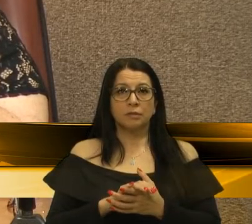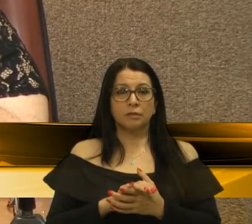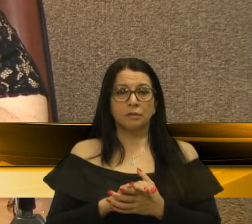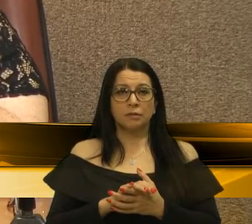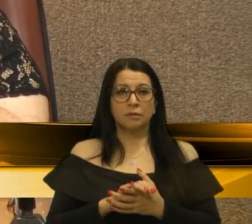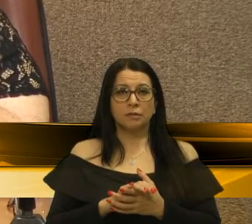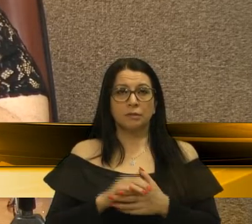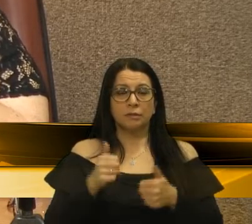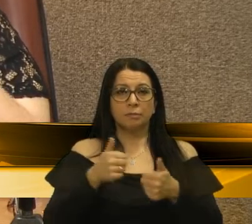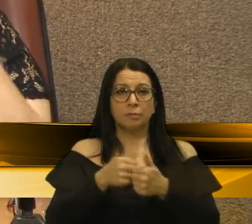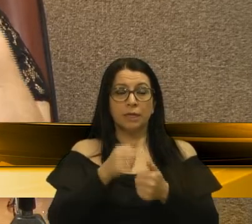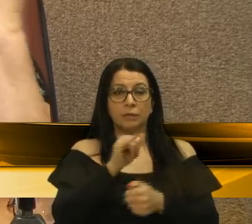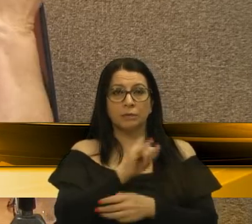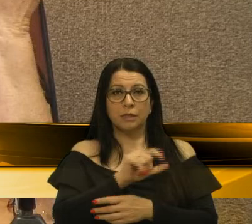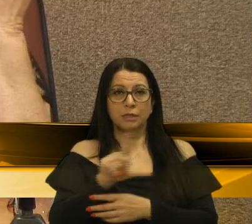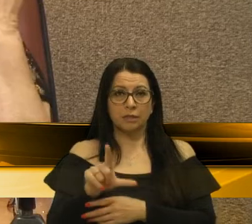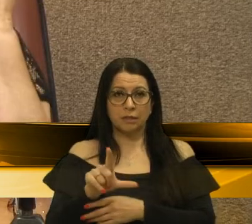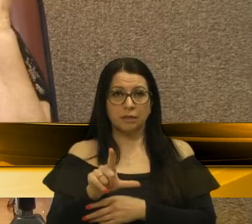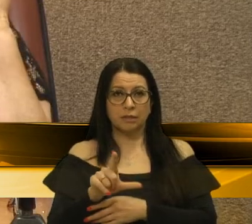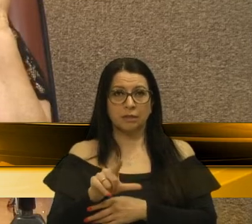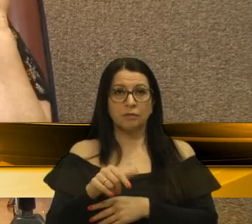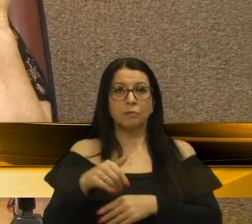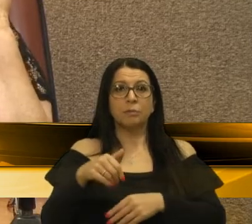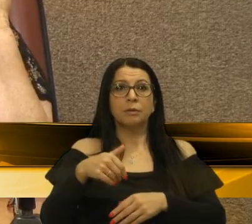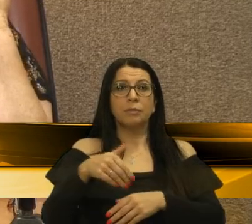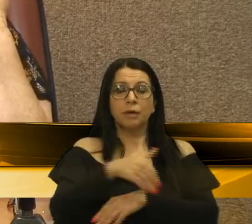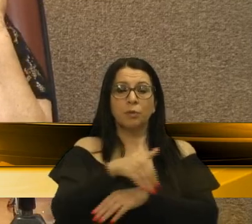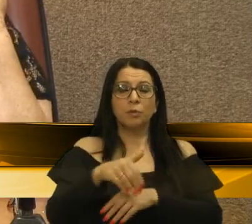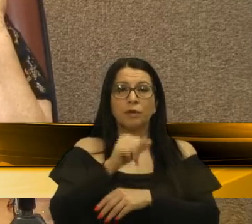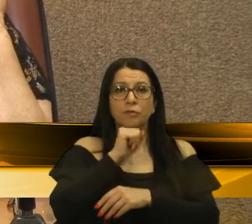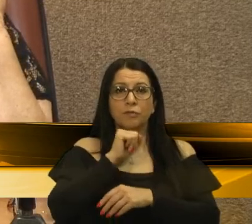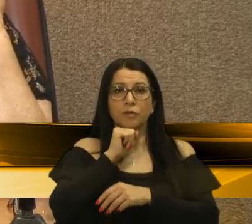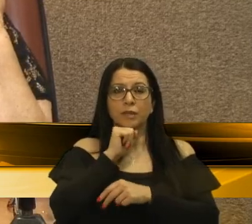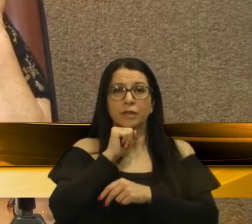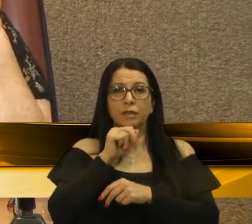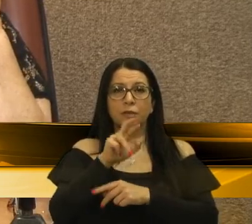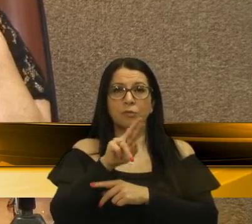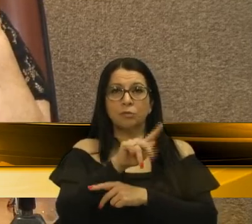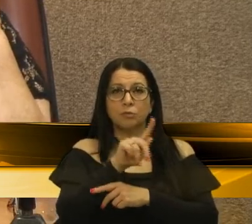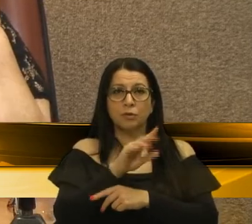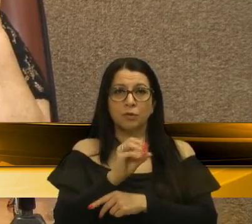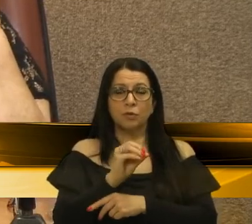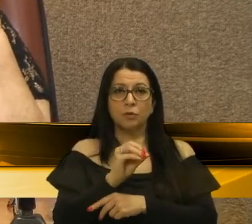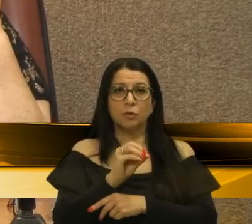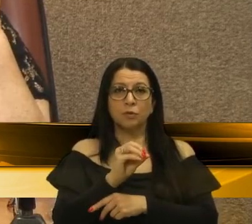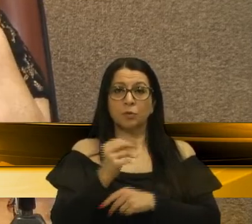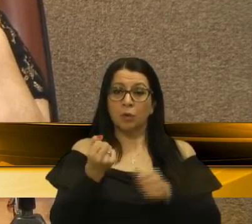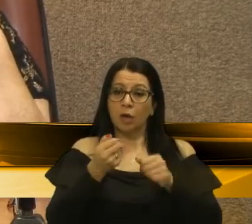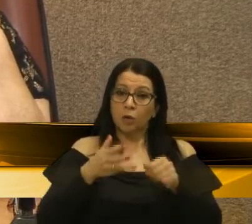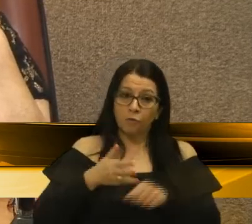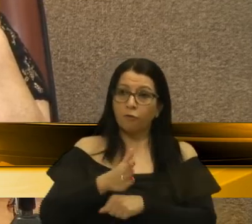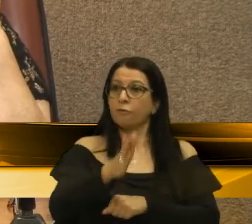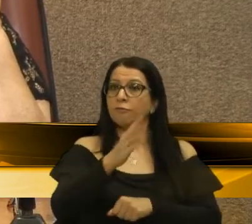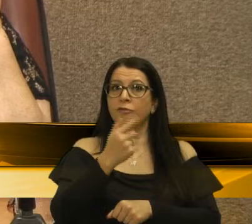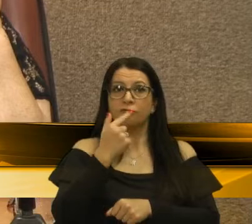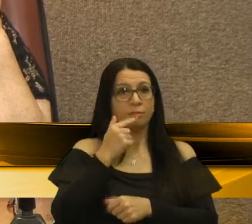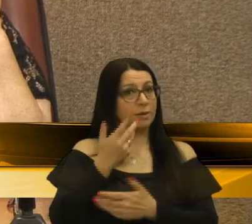ali perto da Intral, que eu venho pela Estrada Velha do Risso, o carro passou simplesmente na sinaleira